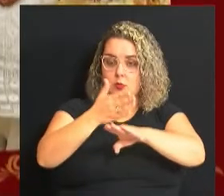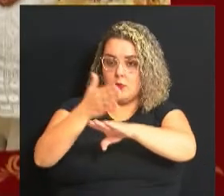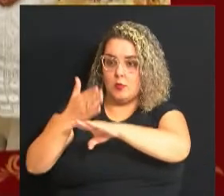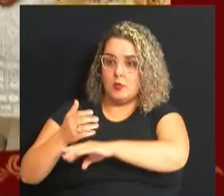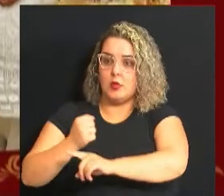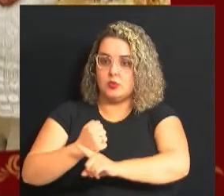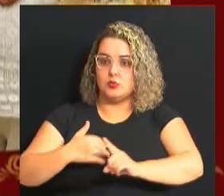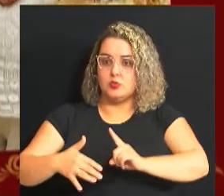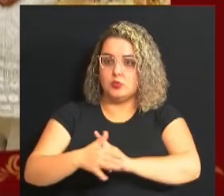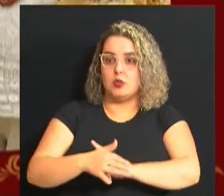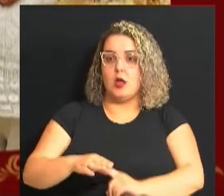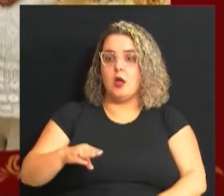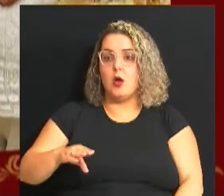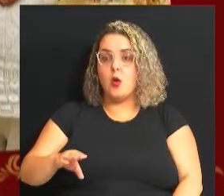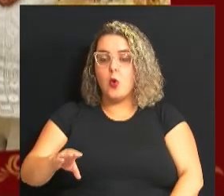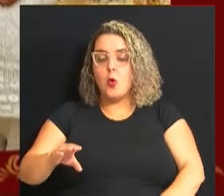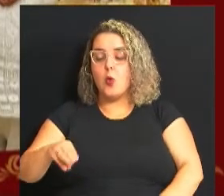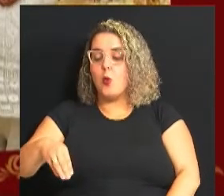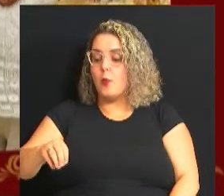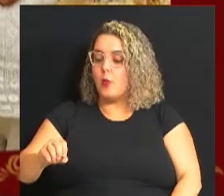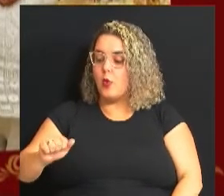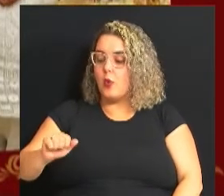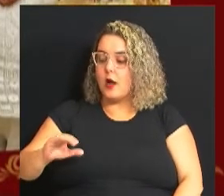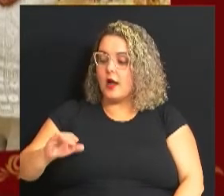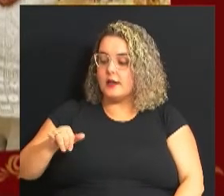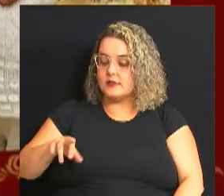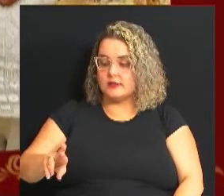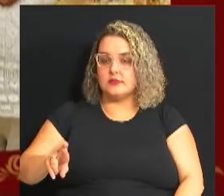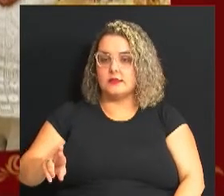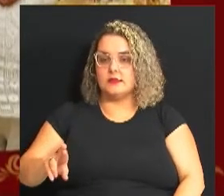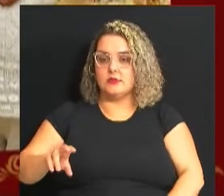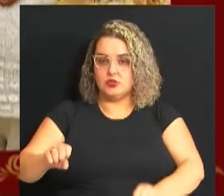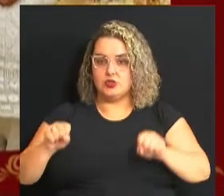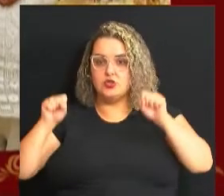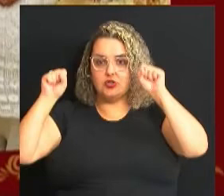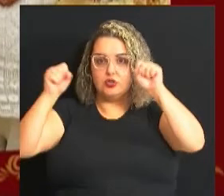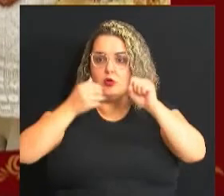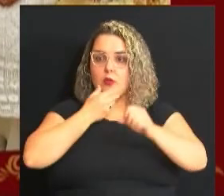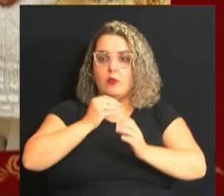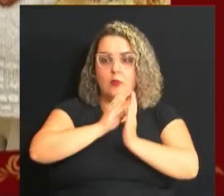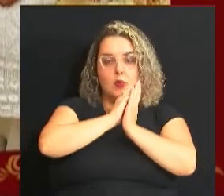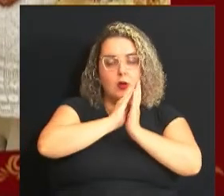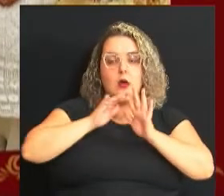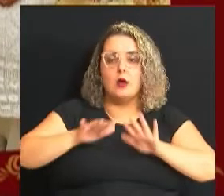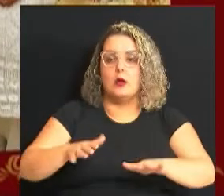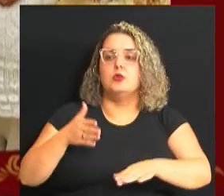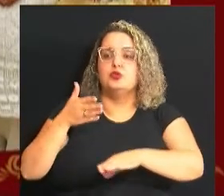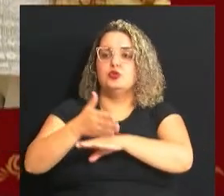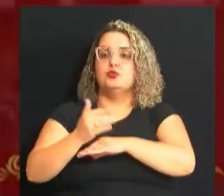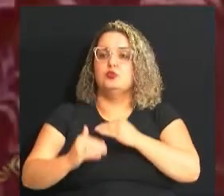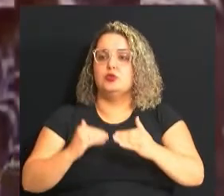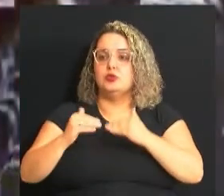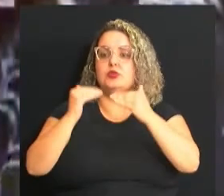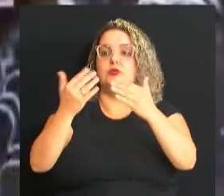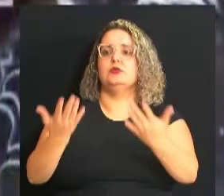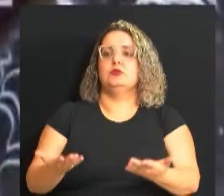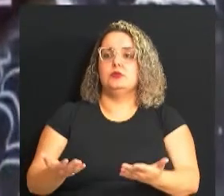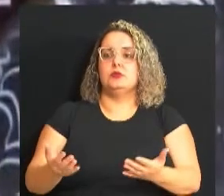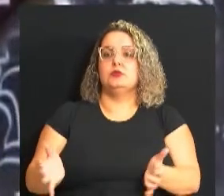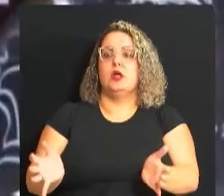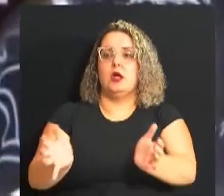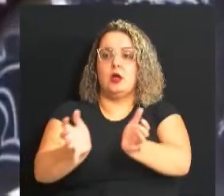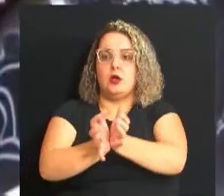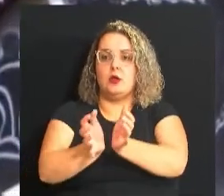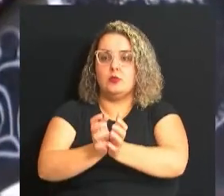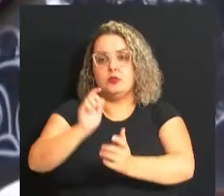O Babalorixá Moacir de Xangô é presidente do Conselho Municipal de Participação e Desenvolvimento da Comunidade Negra